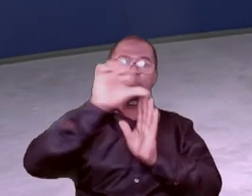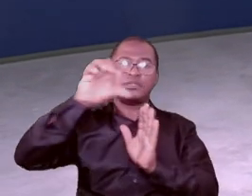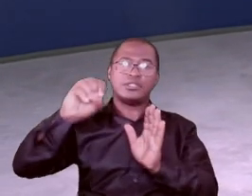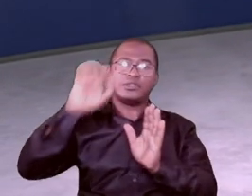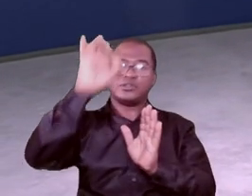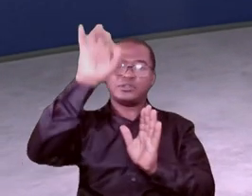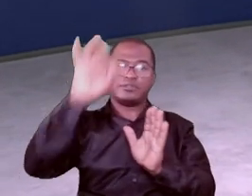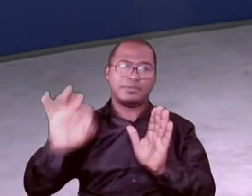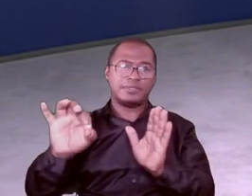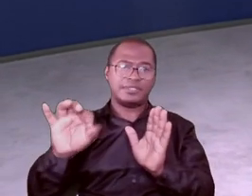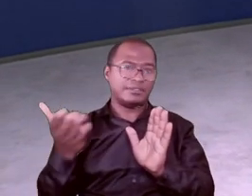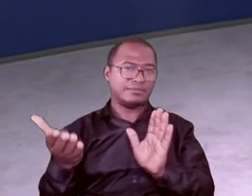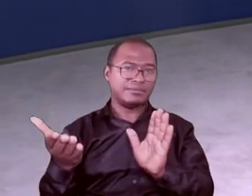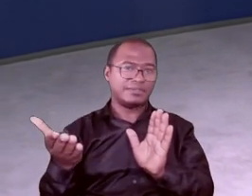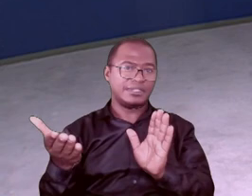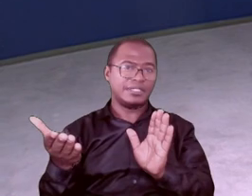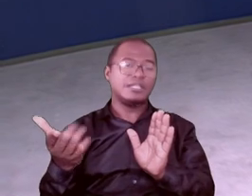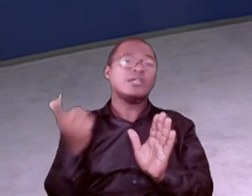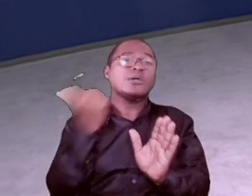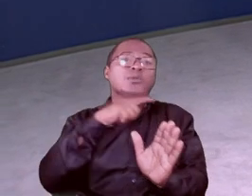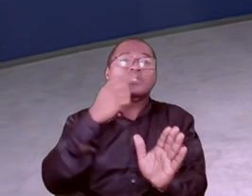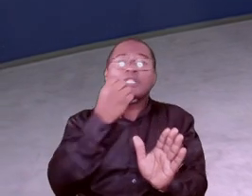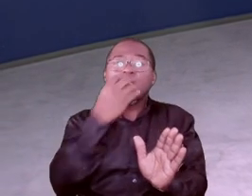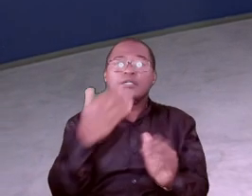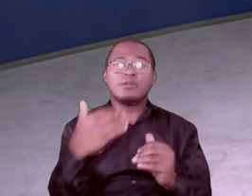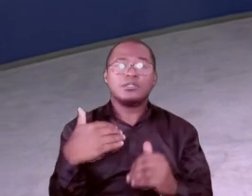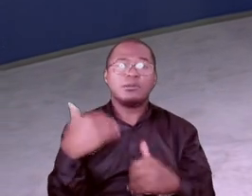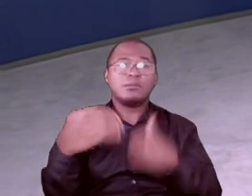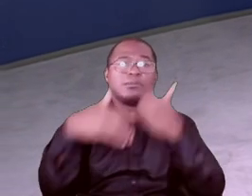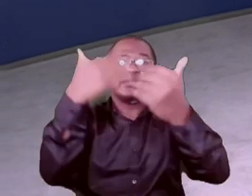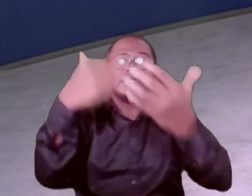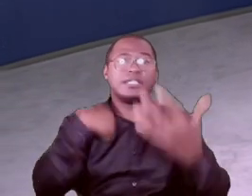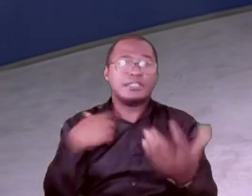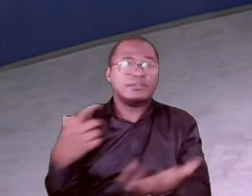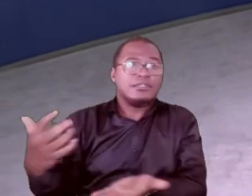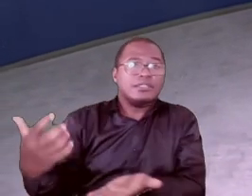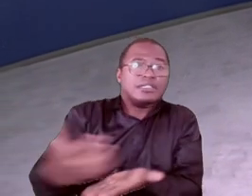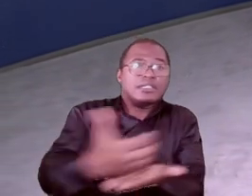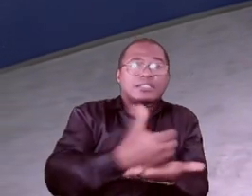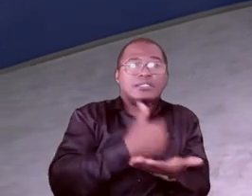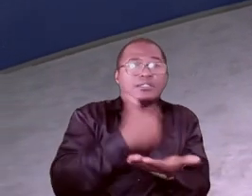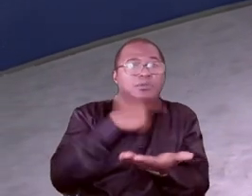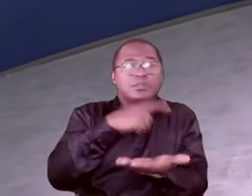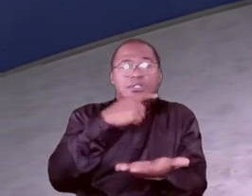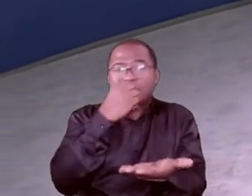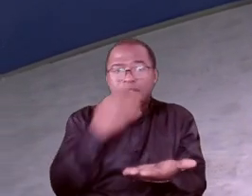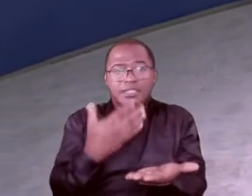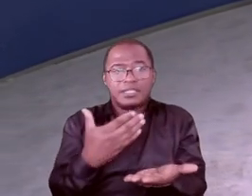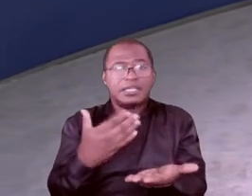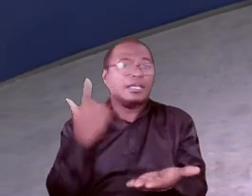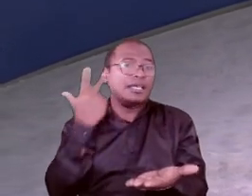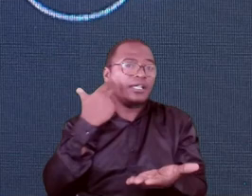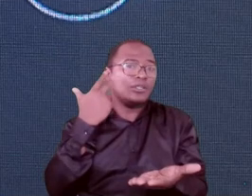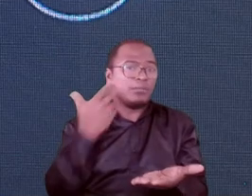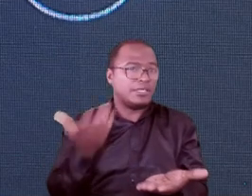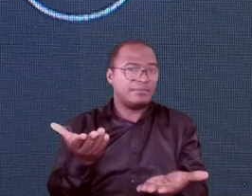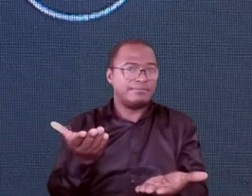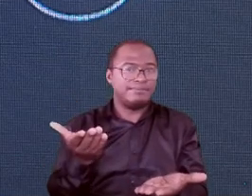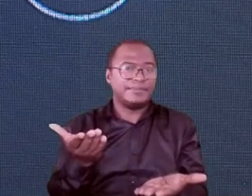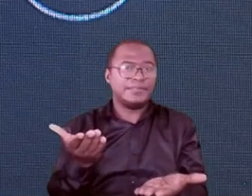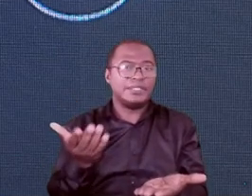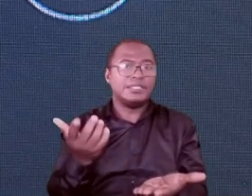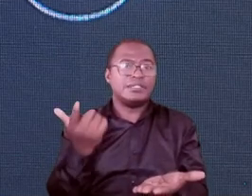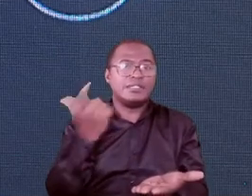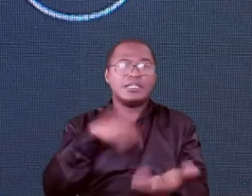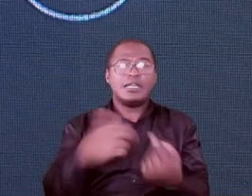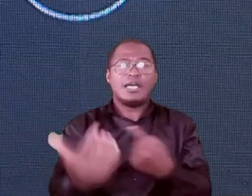com o teu curso de aquisição né isso isso é normalmente o fato que deixa um país